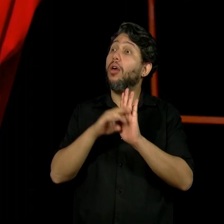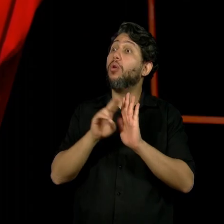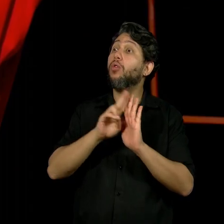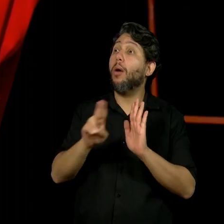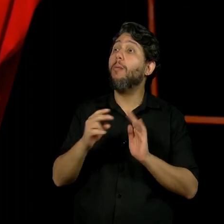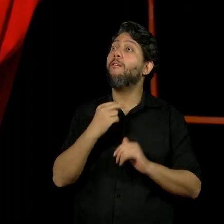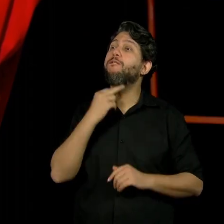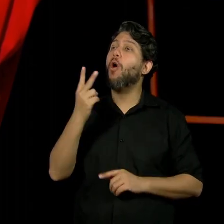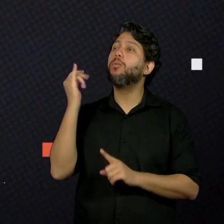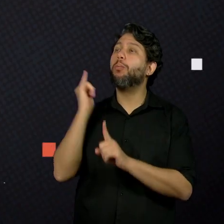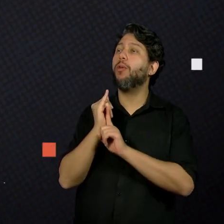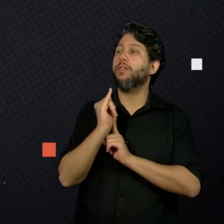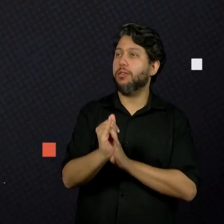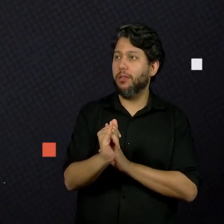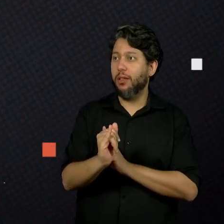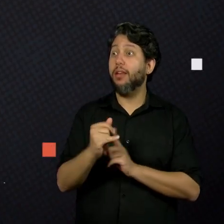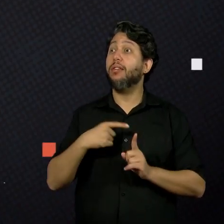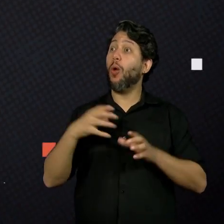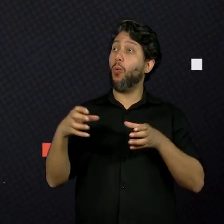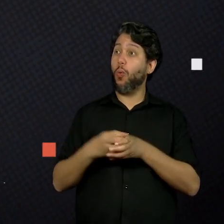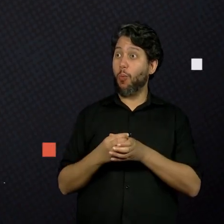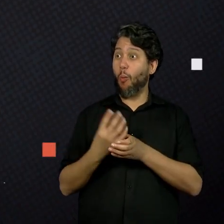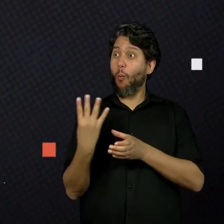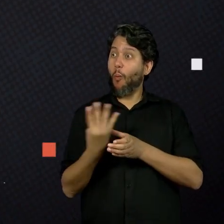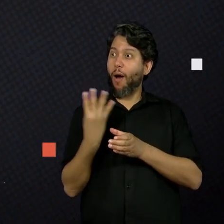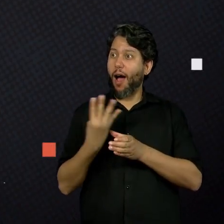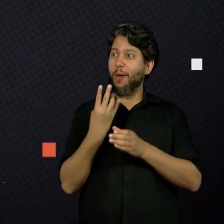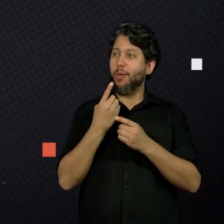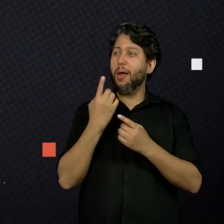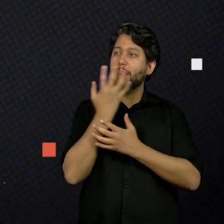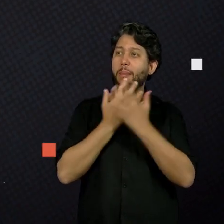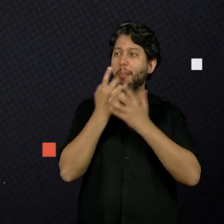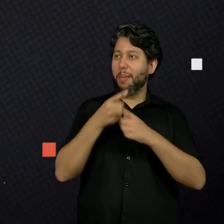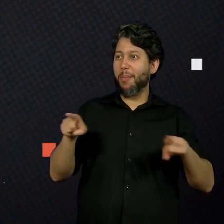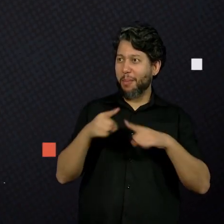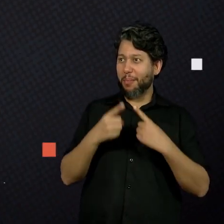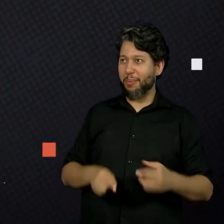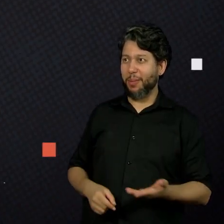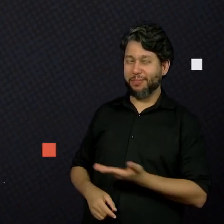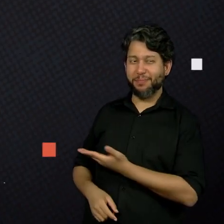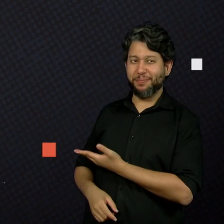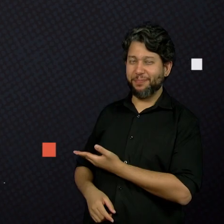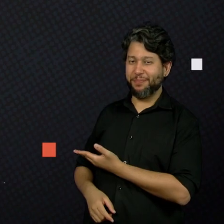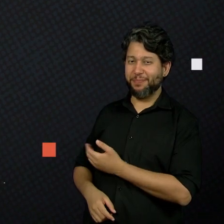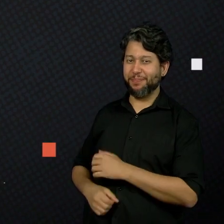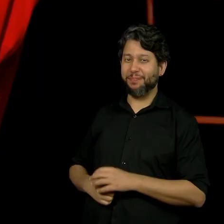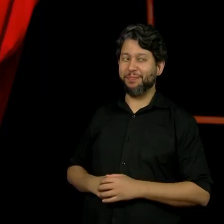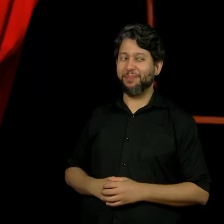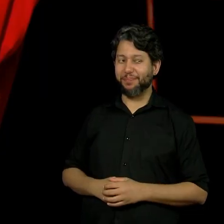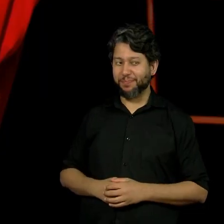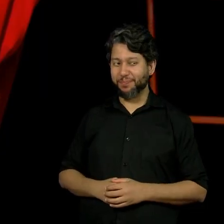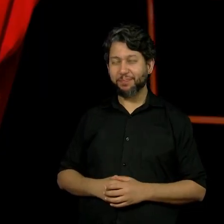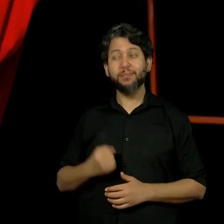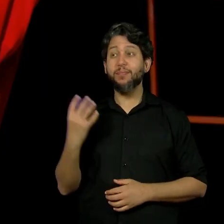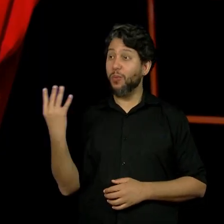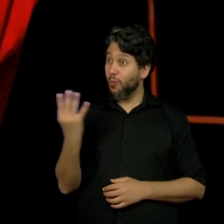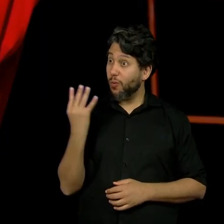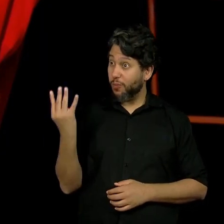chamado King's Herald, Arautos do Rei, que existe até hoje. Esse